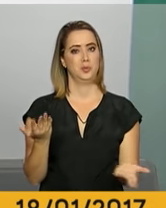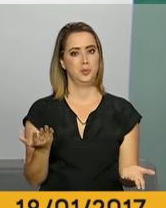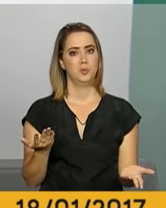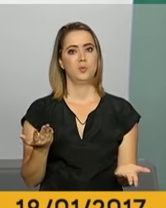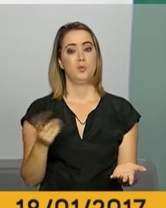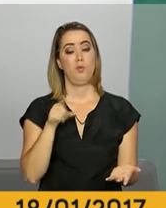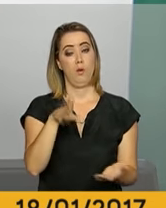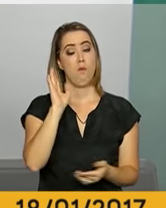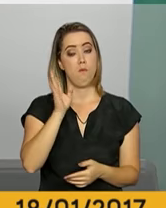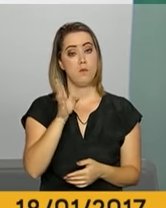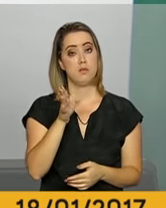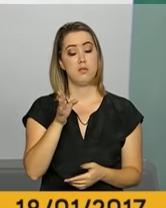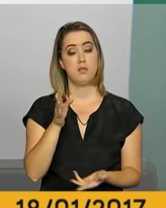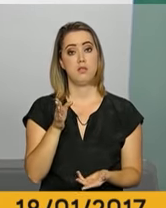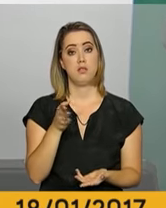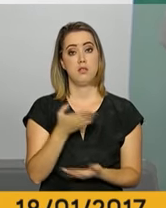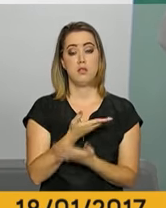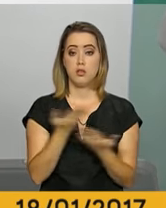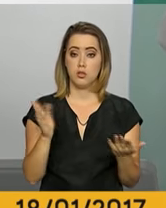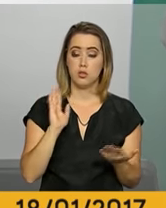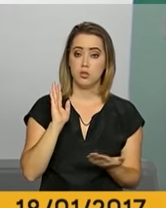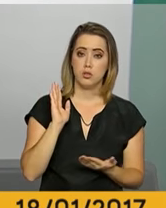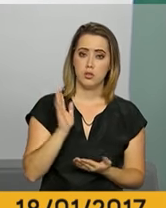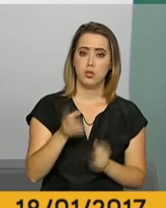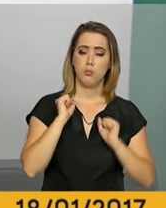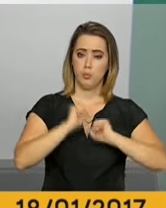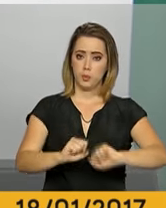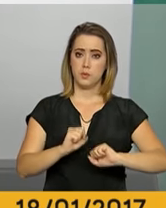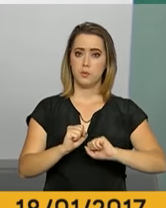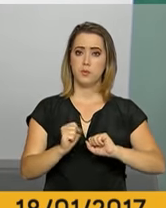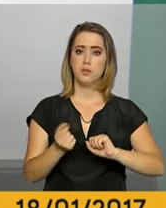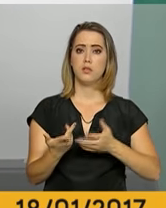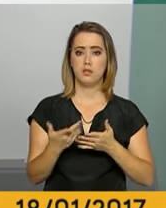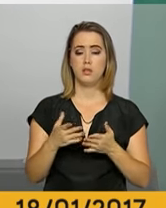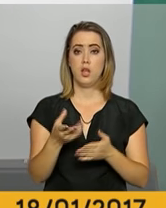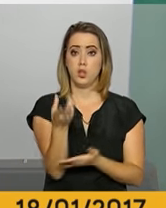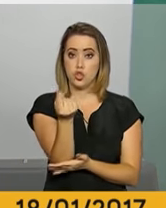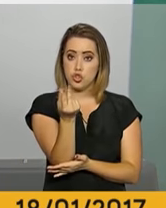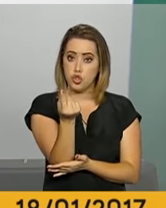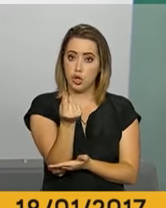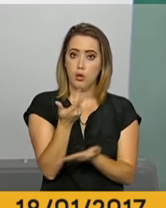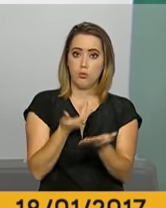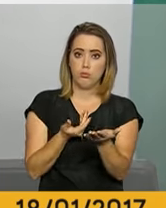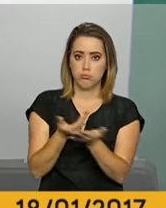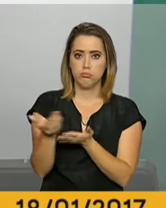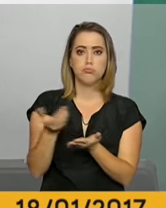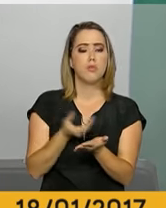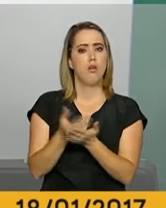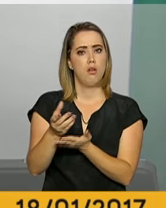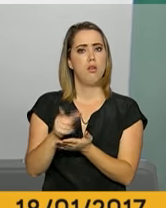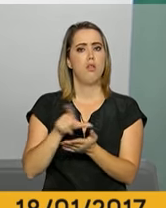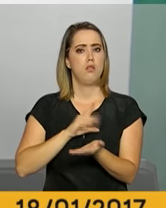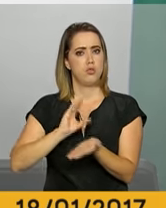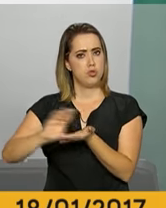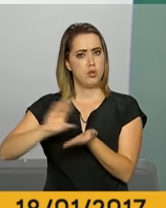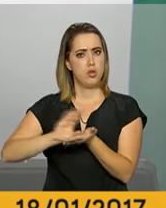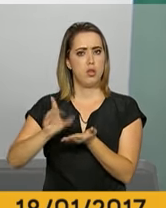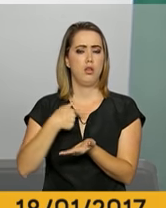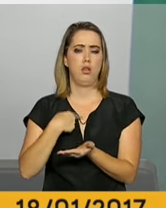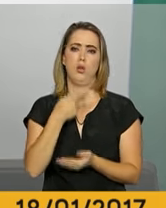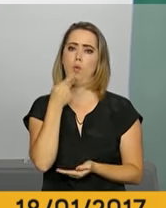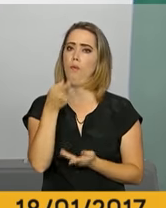Como os senhores têm que ter, como estão tendo, a possibilidade de recursos entre eles, recursos, digo